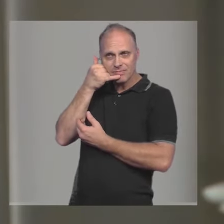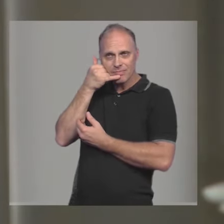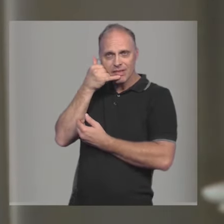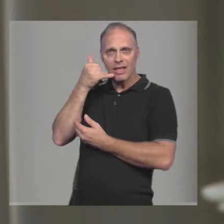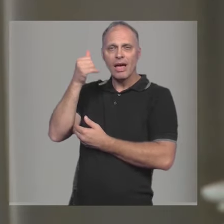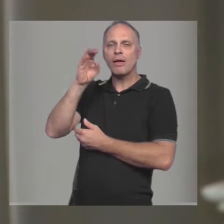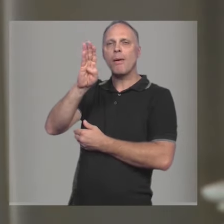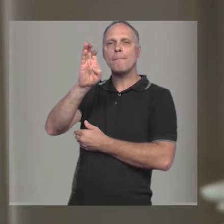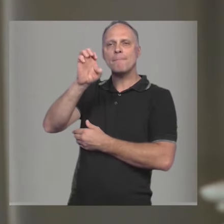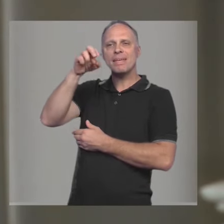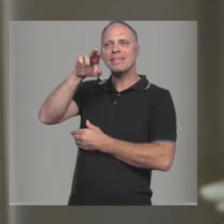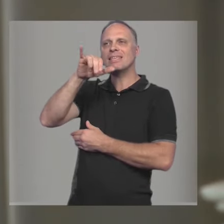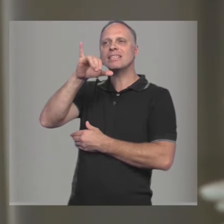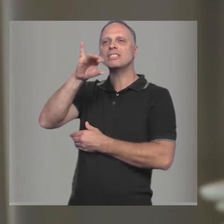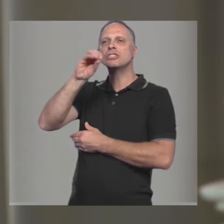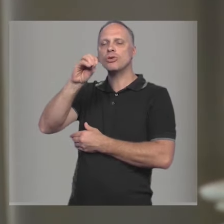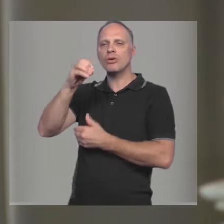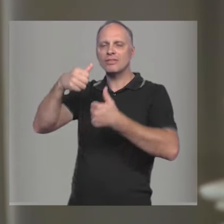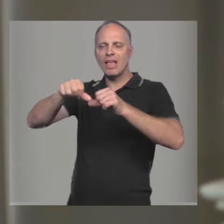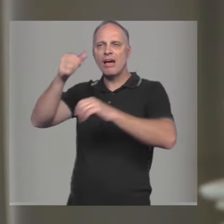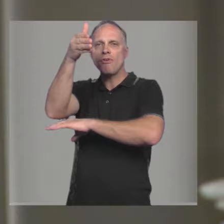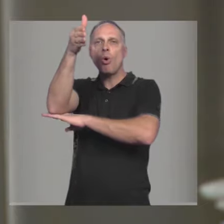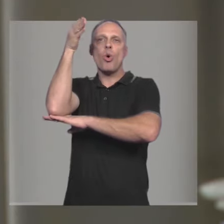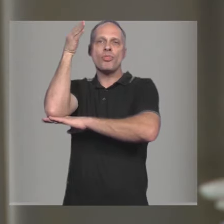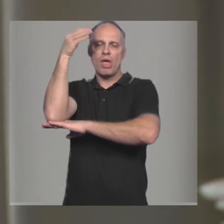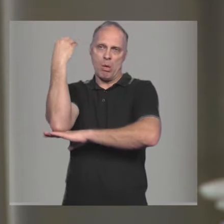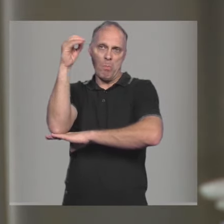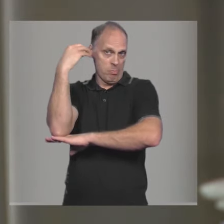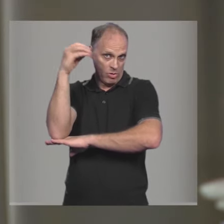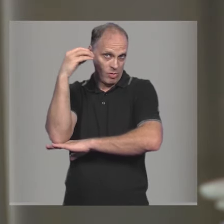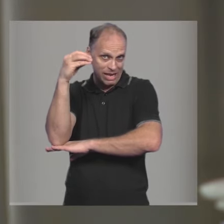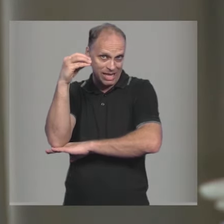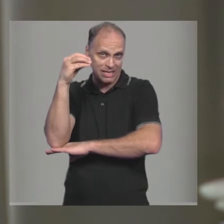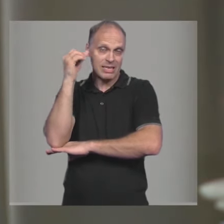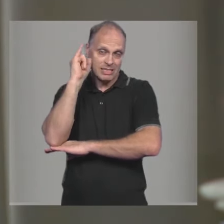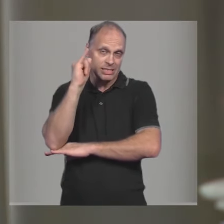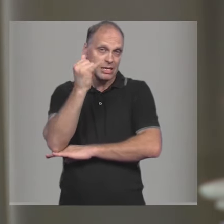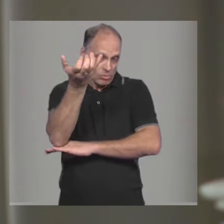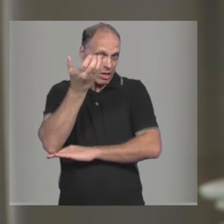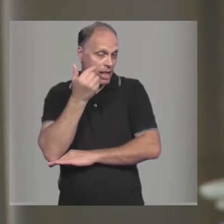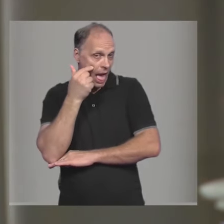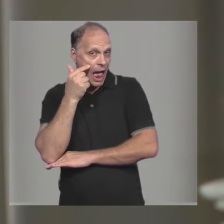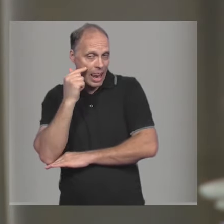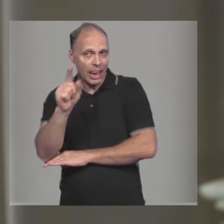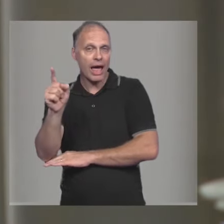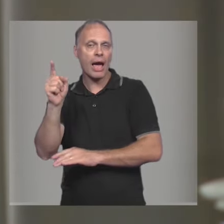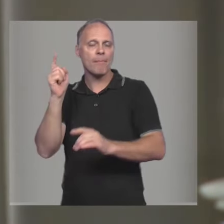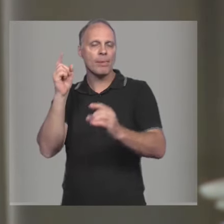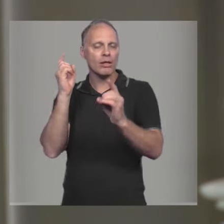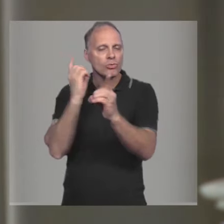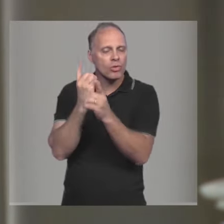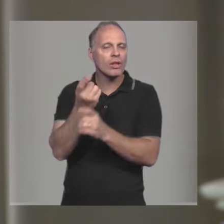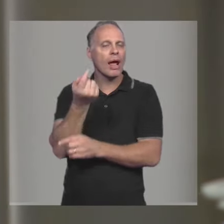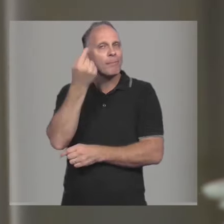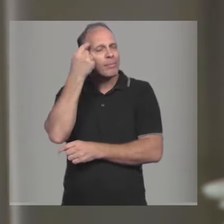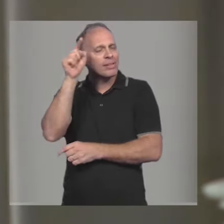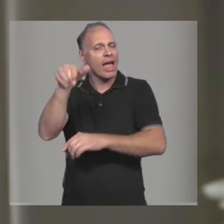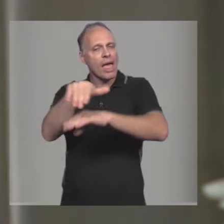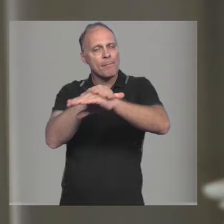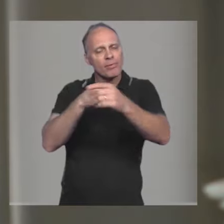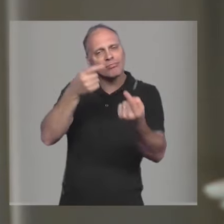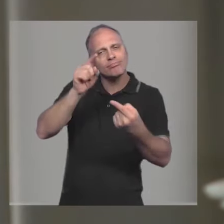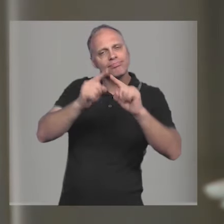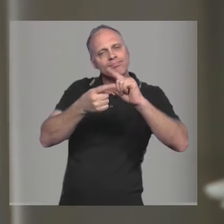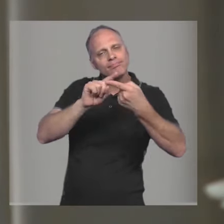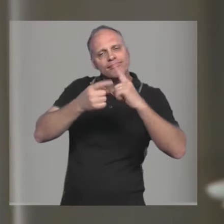o telefone e era o Benício me ligando, que estava num hotel em Porto Alegre, se eu não queria ir lá pra gente trocar uma ideia, ele havia